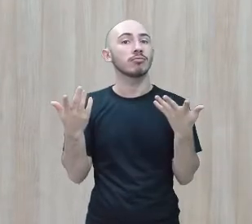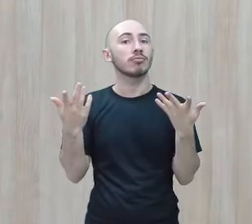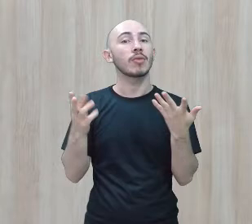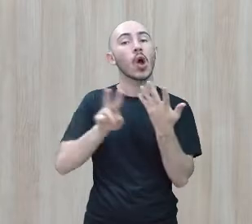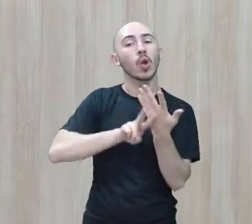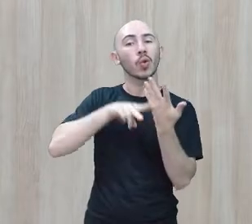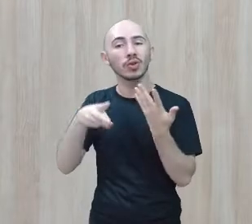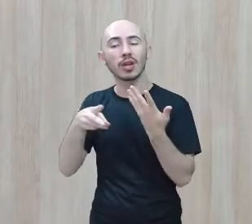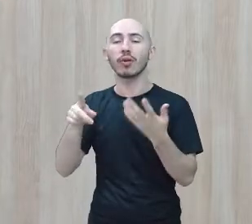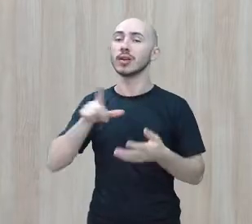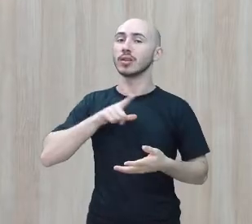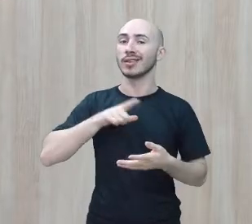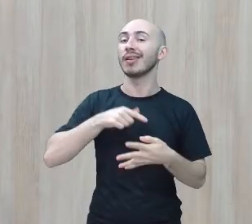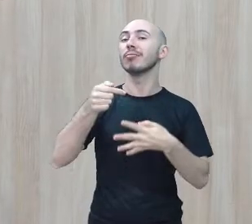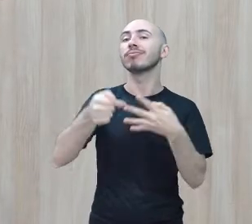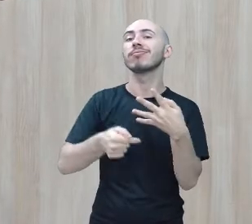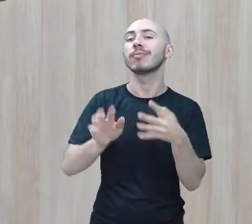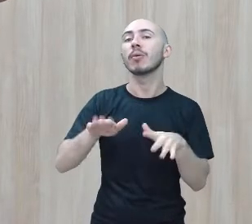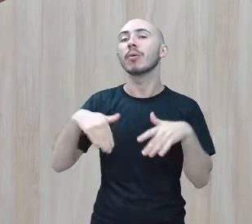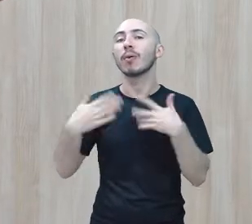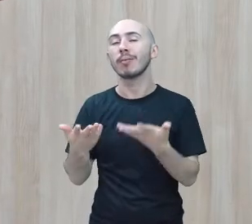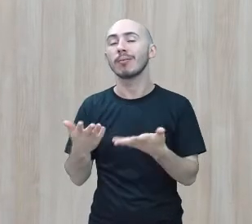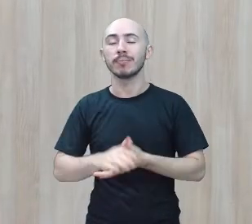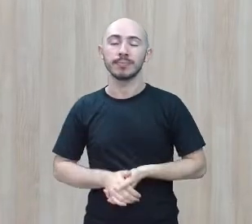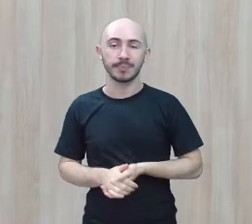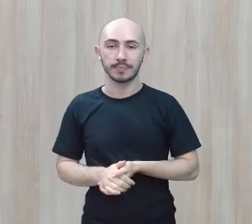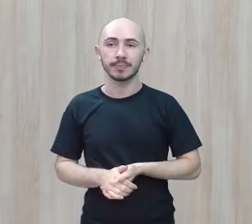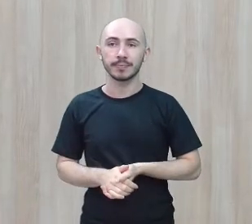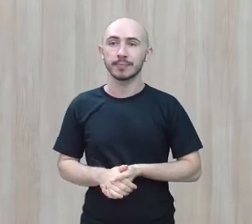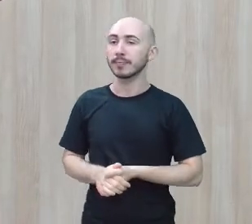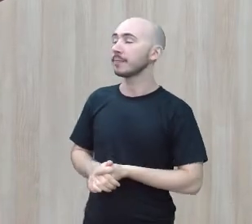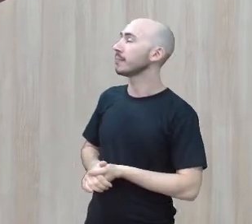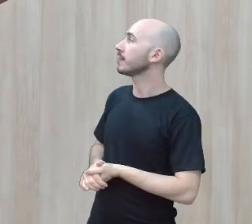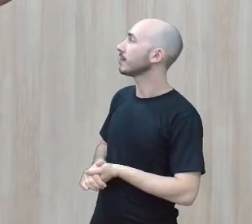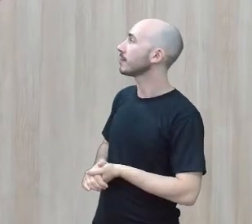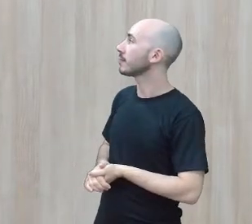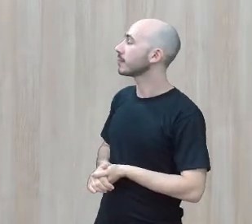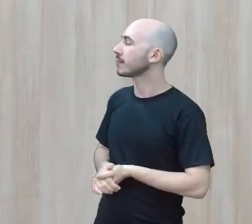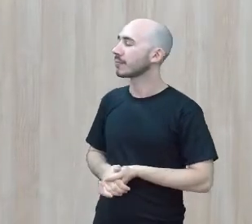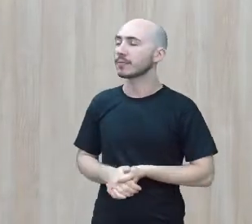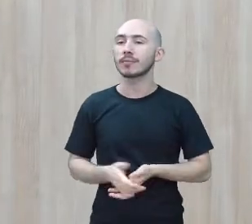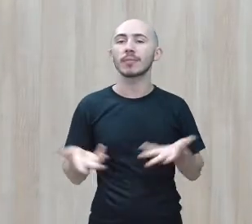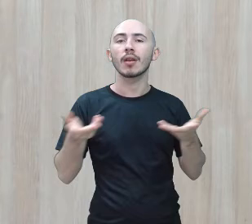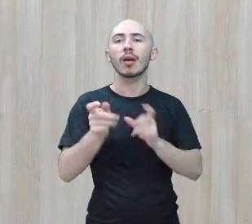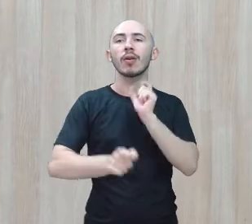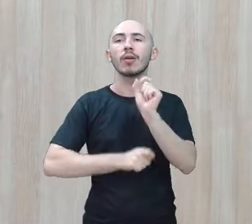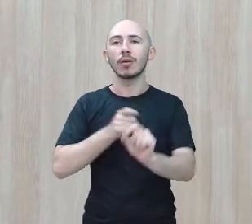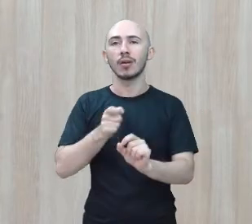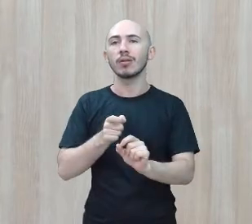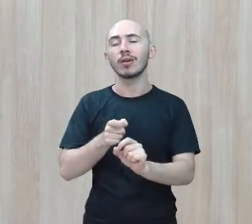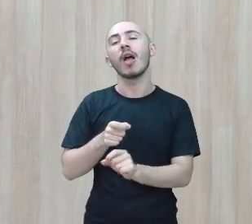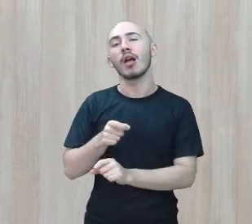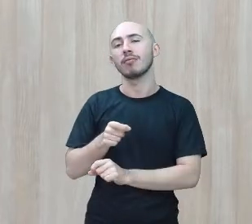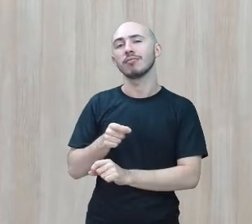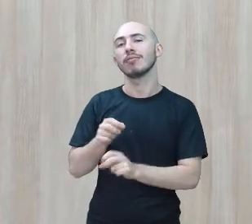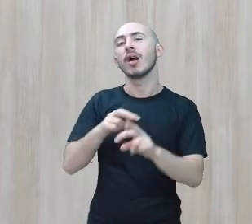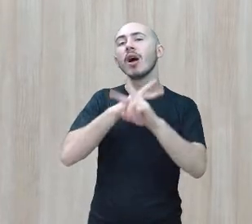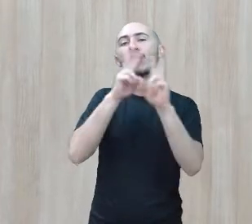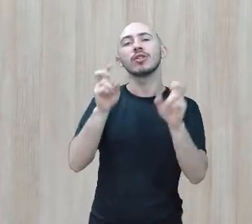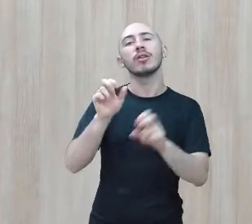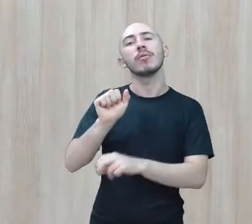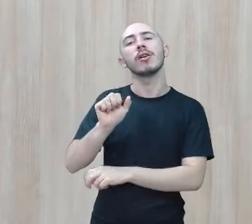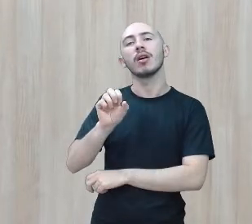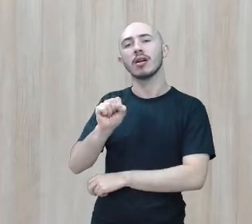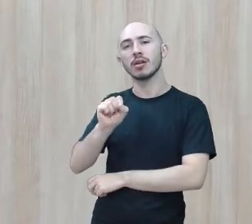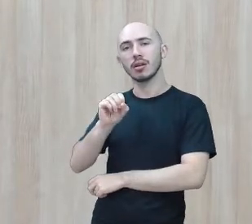complicações se isso, de fato, acontecer. E aí, vamos mais. Agora vem o momento do assoreamento. E o